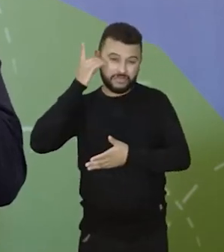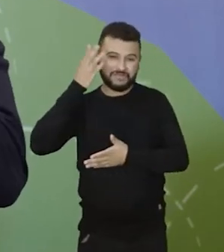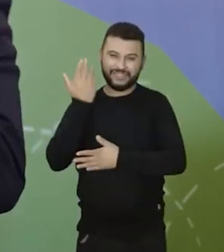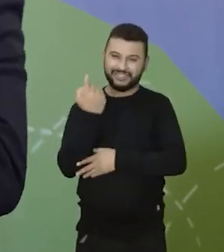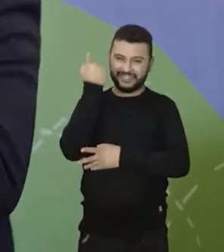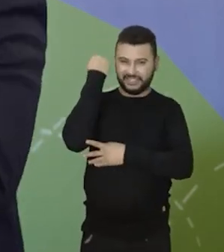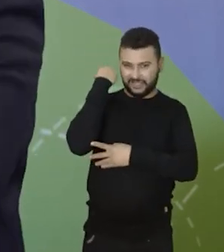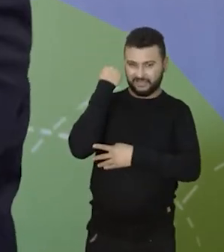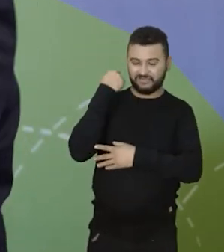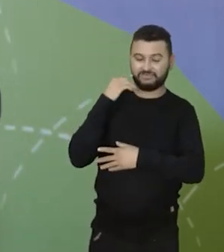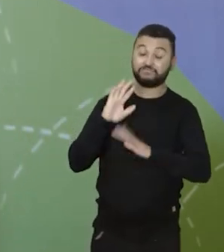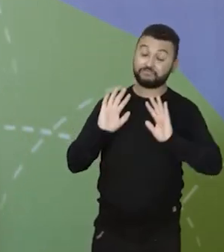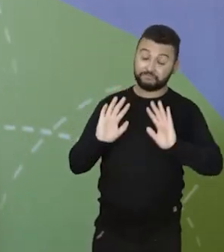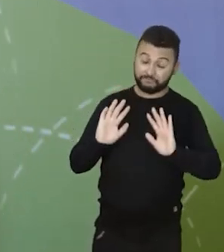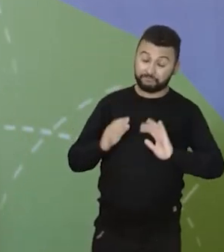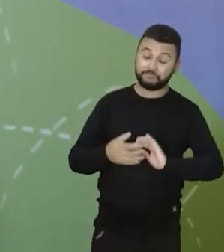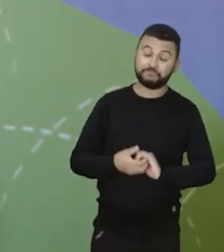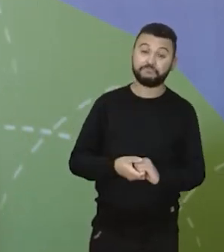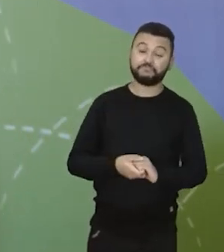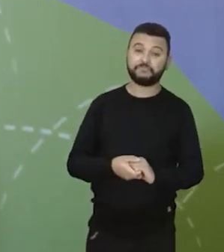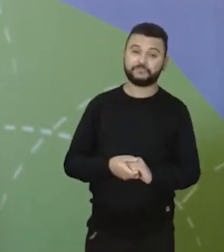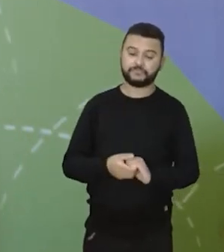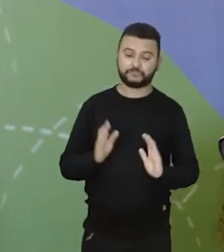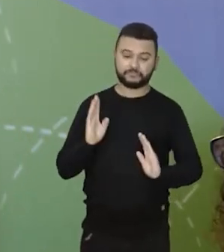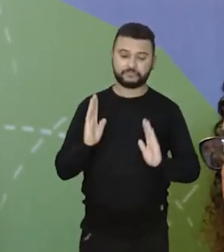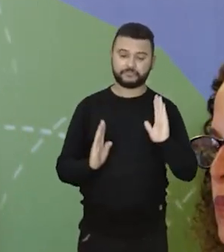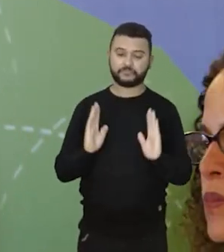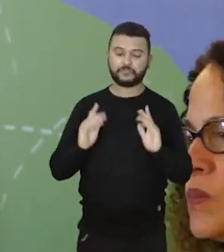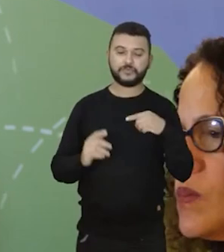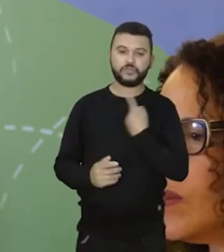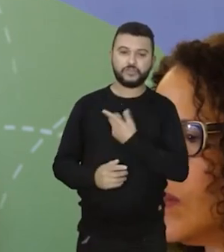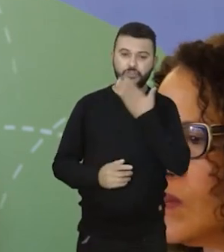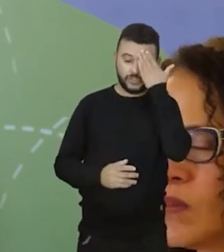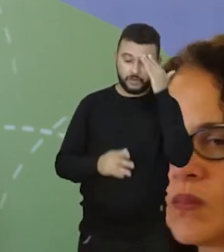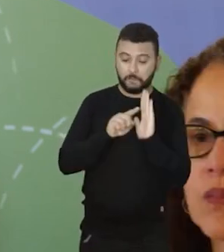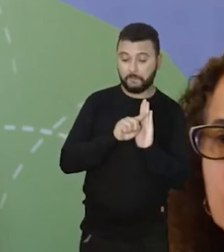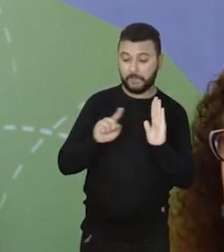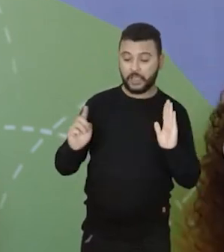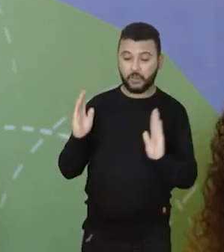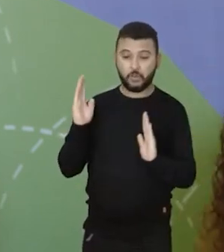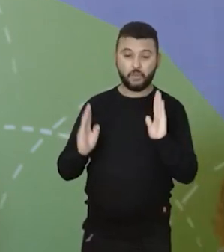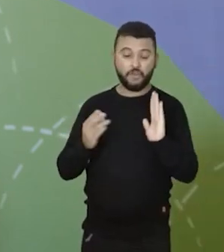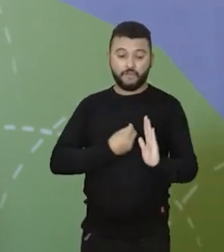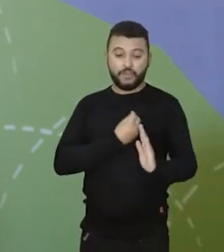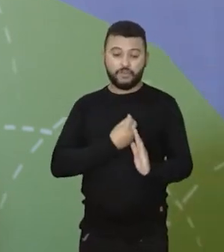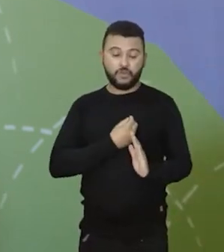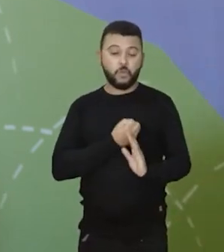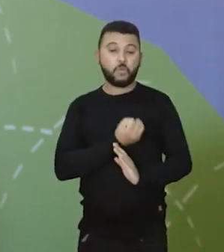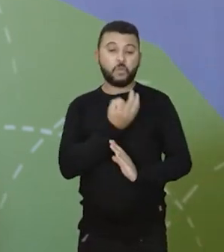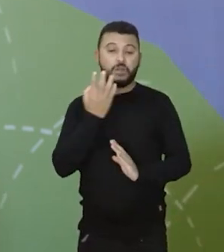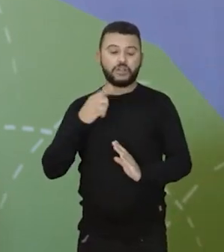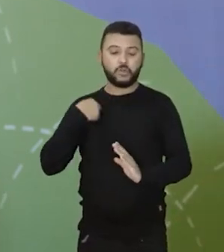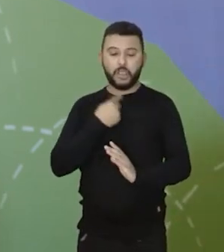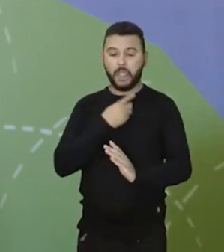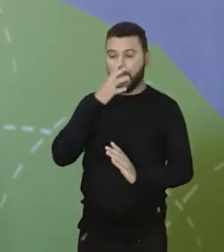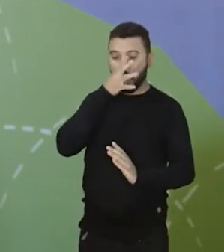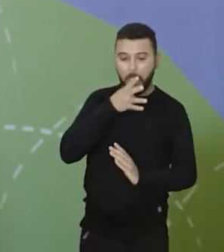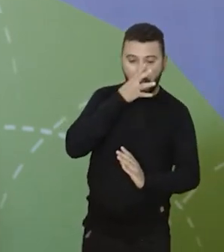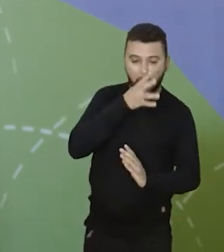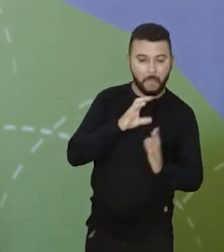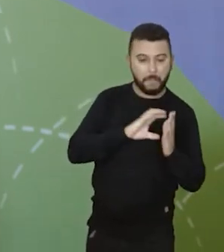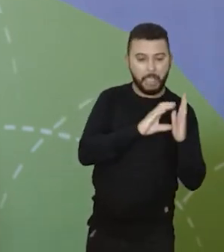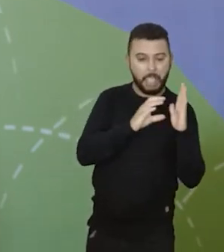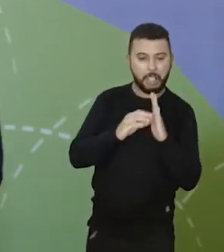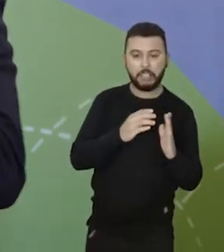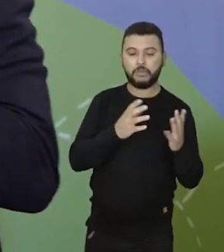e você sabe quantas vezes nós fomos acusados vocês sabem quanta difamação